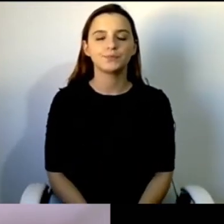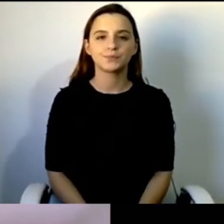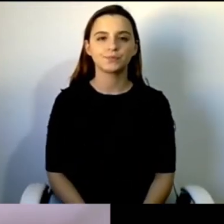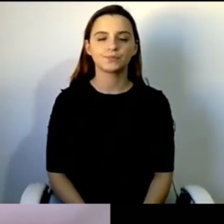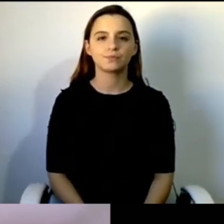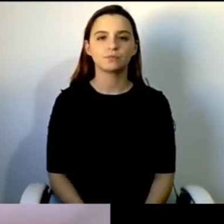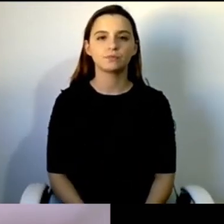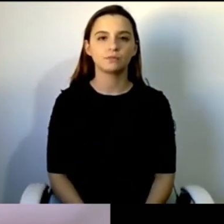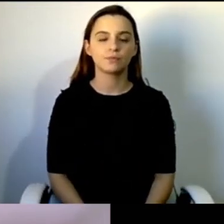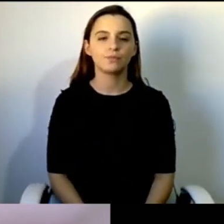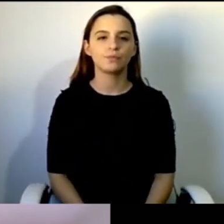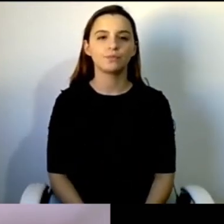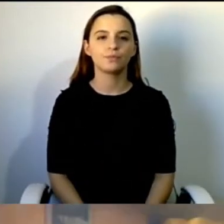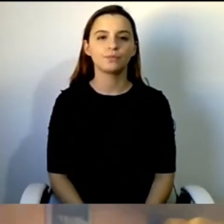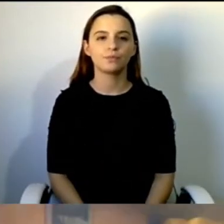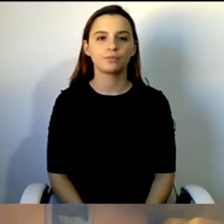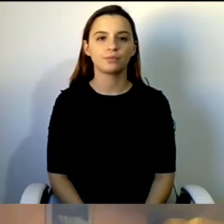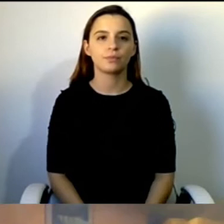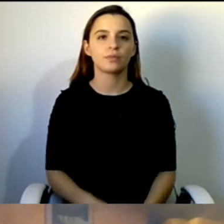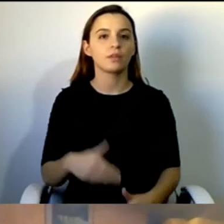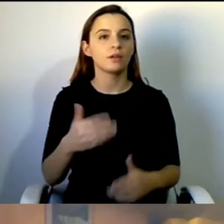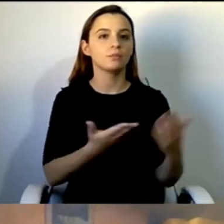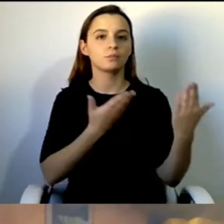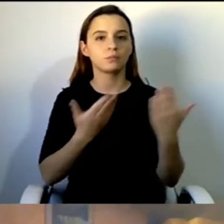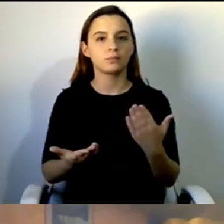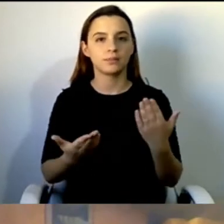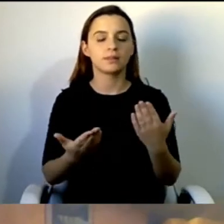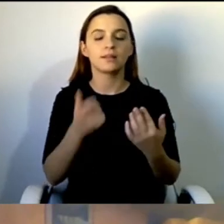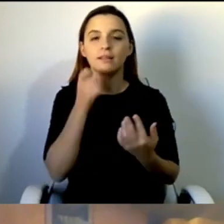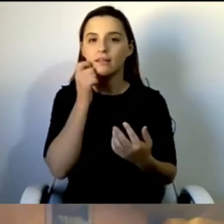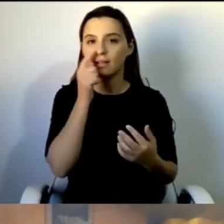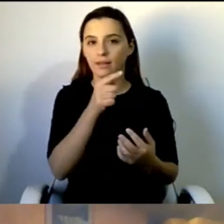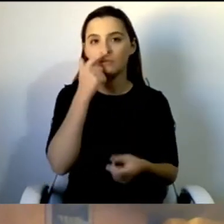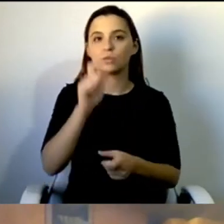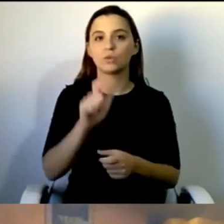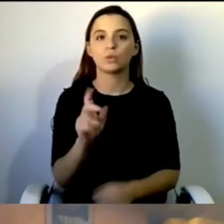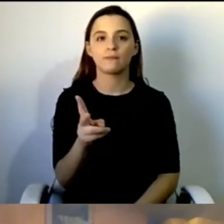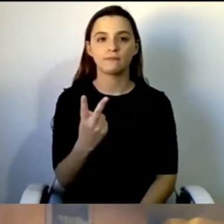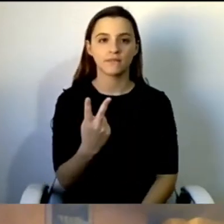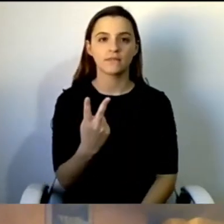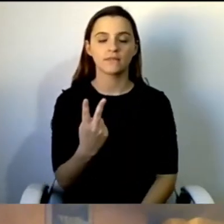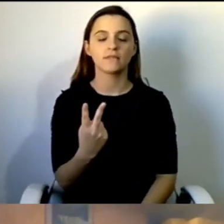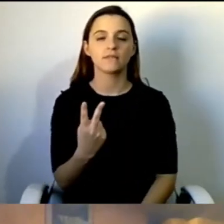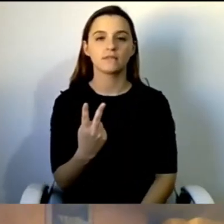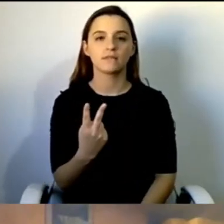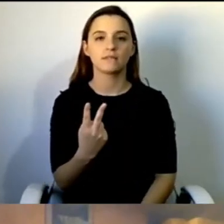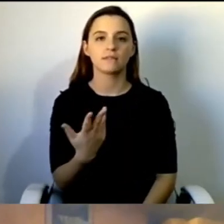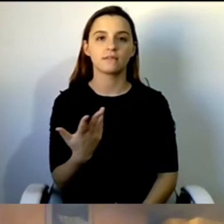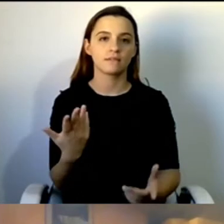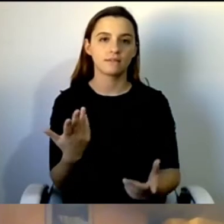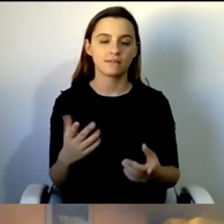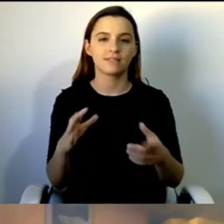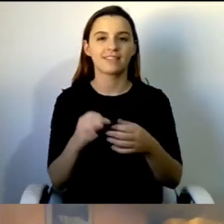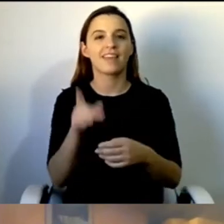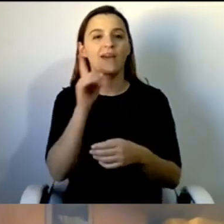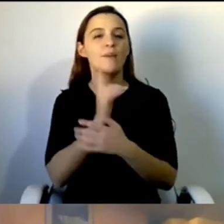que será uma apresentação feita por duas pessoas, nossas duas grandes amigas da Suécia, a